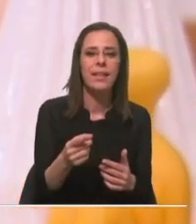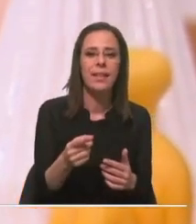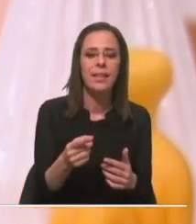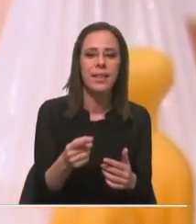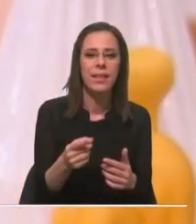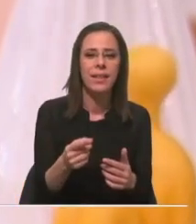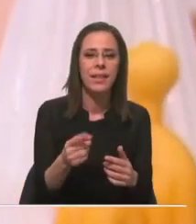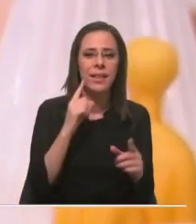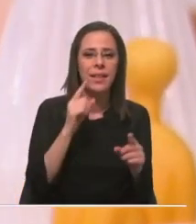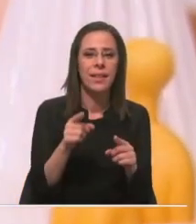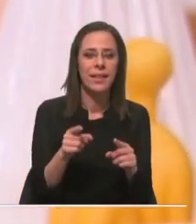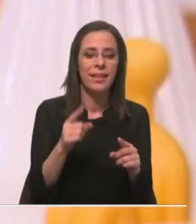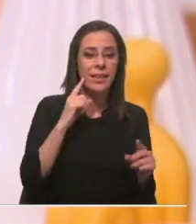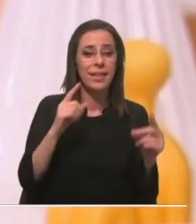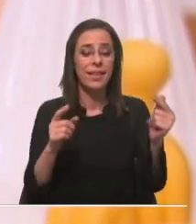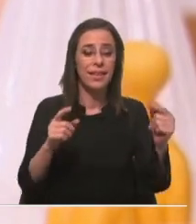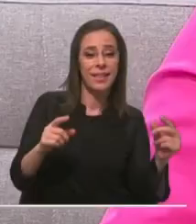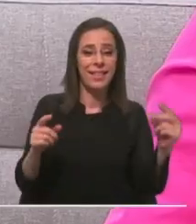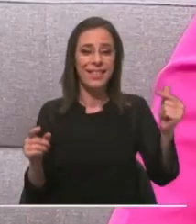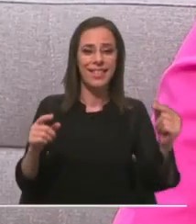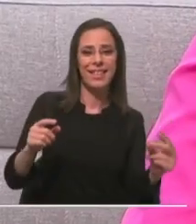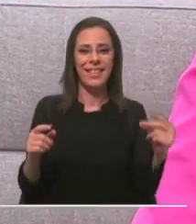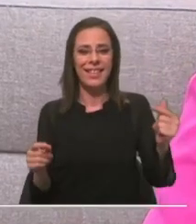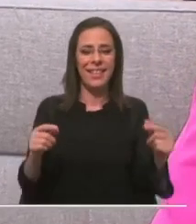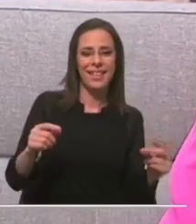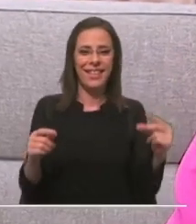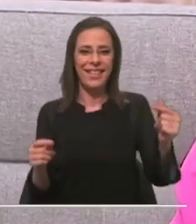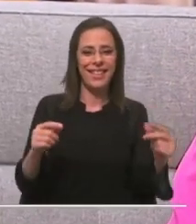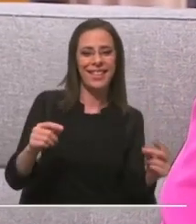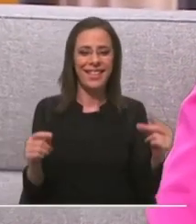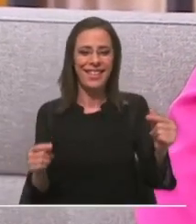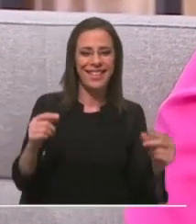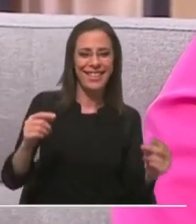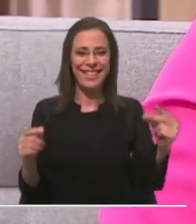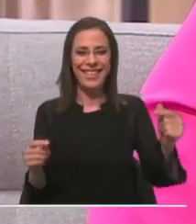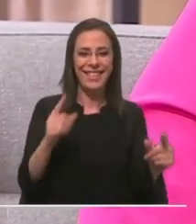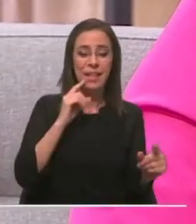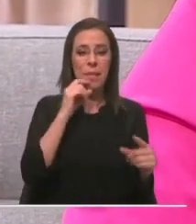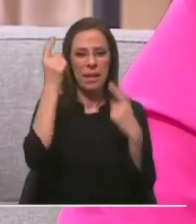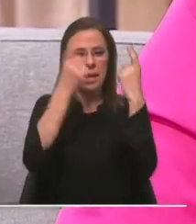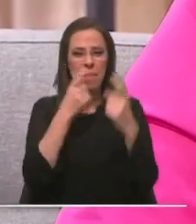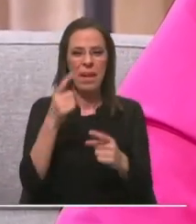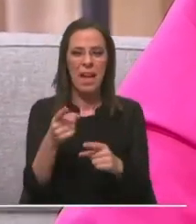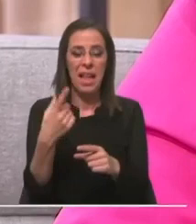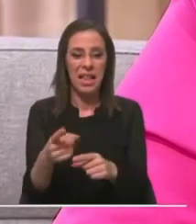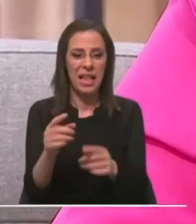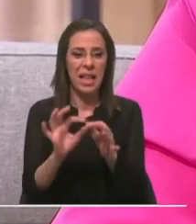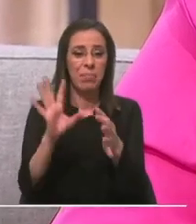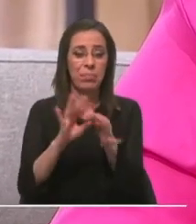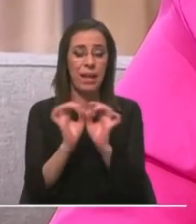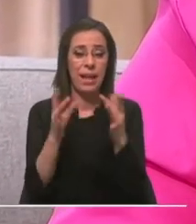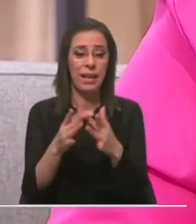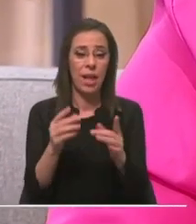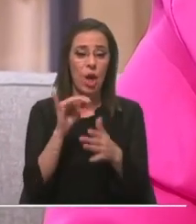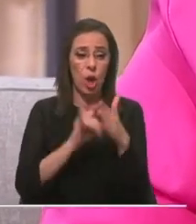não. É ou não é? Mas esperem lá. Isto vocês podem pensar assim, ah, eu tinha isto ligado à internet